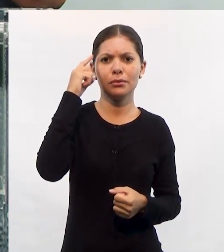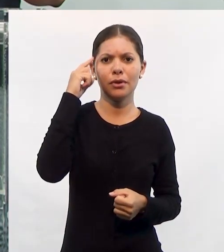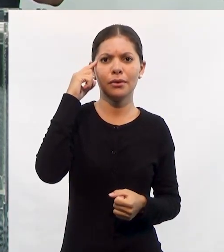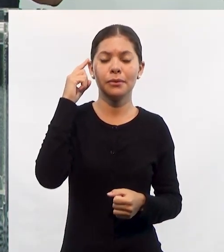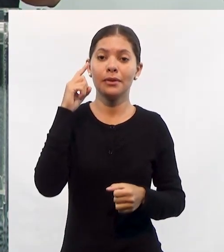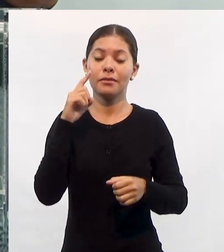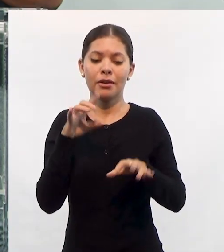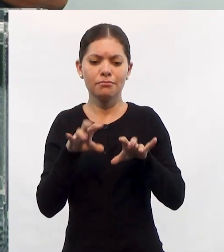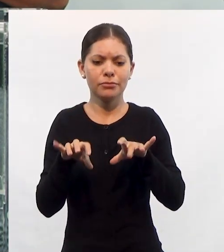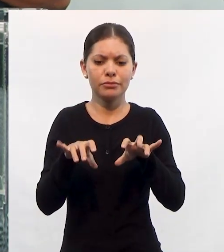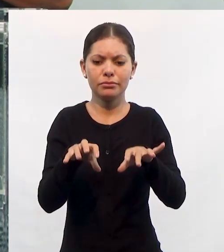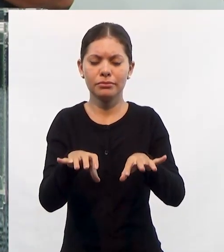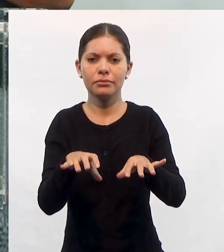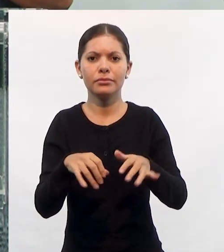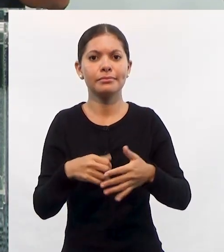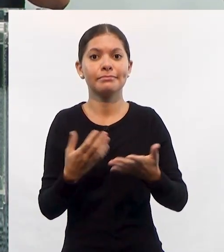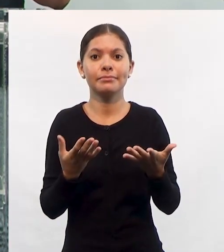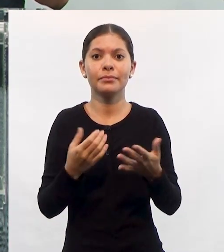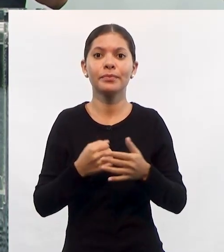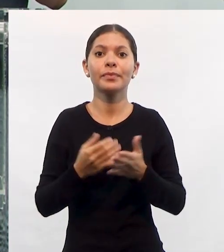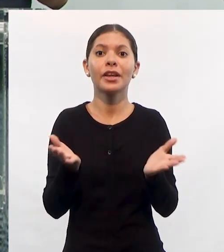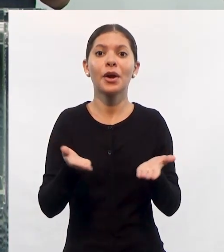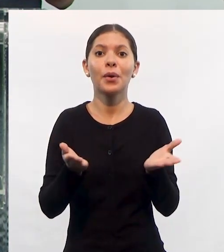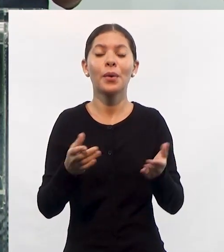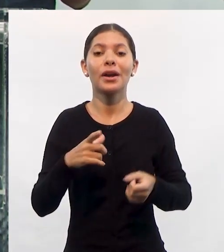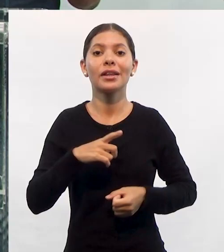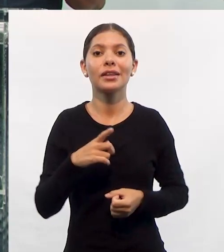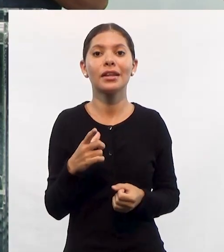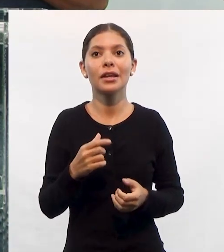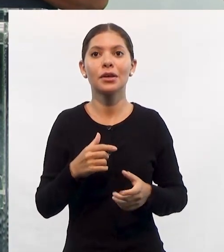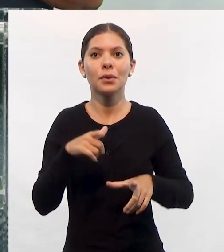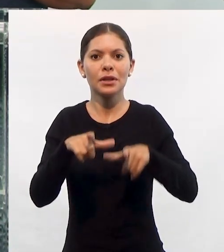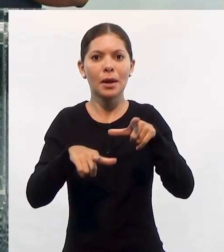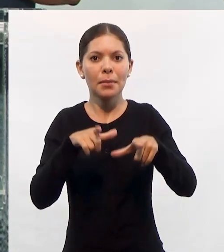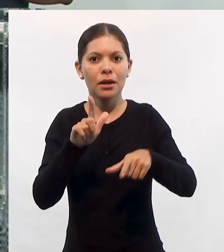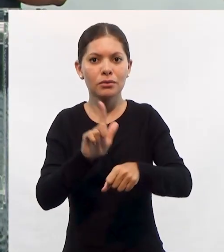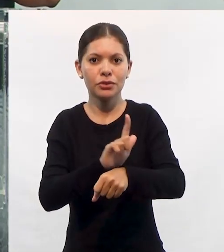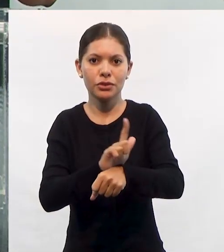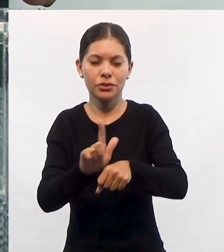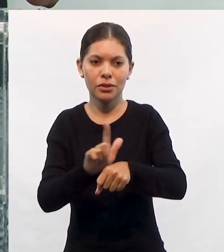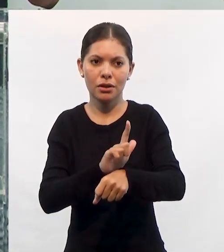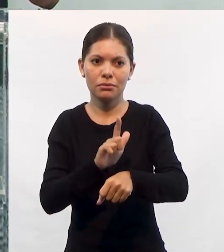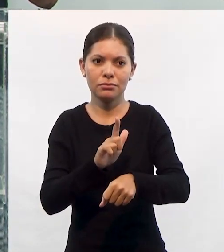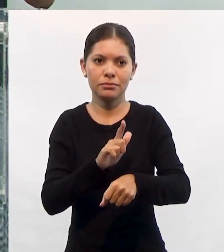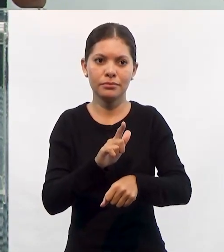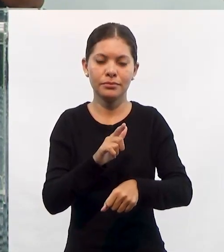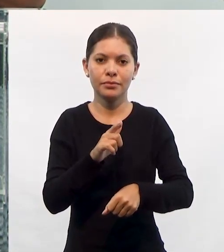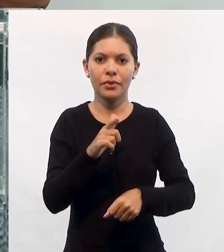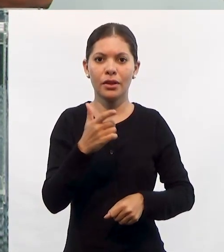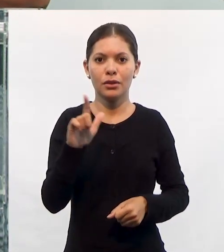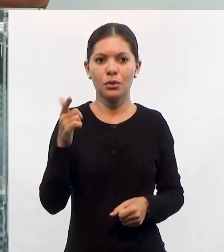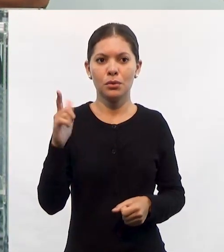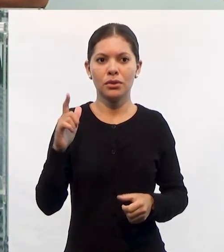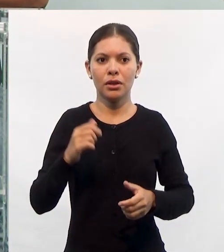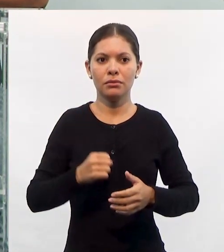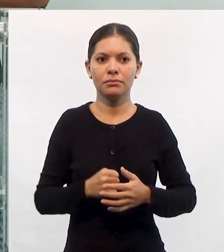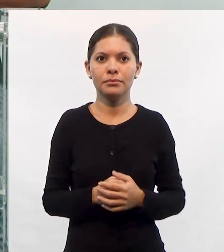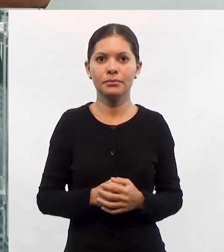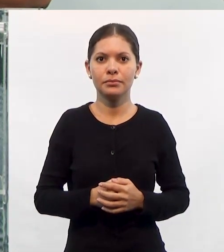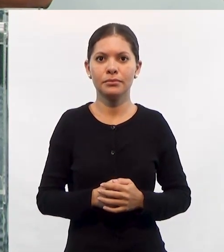mas ele vai digitar e tal. Agora, quando nós temos os trabalhos de gestão, aí nós não temos mão de